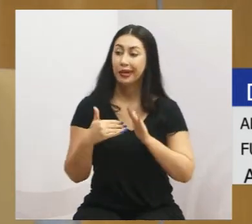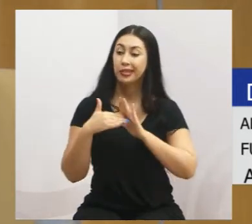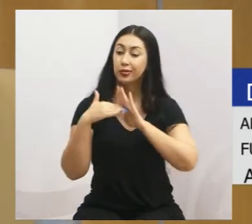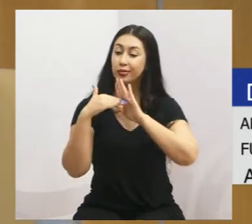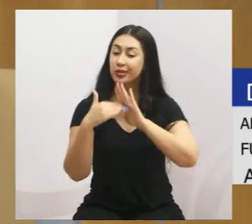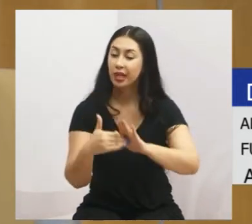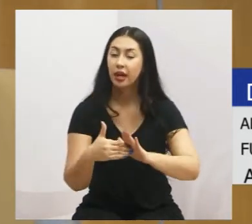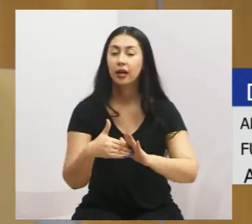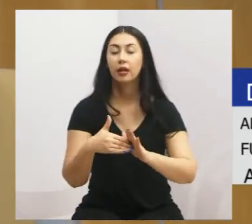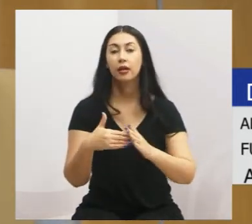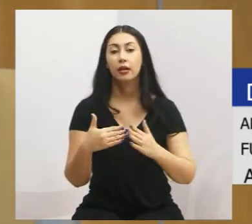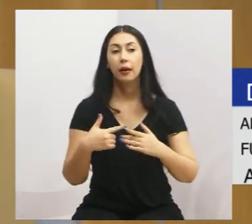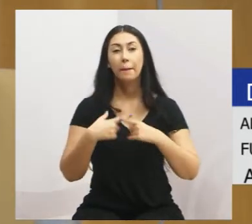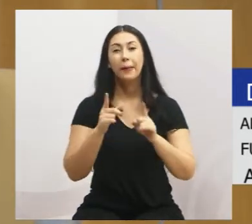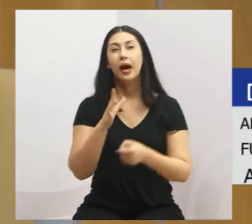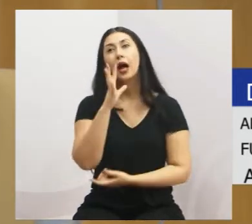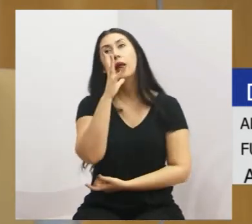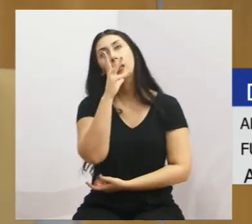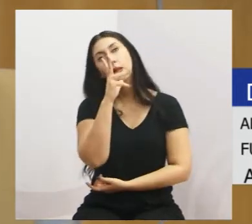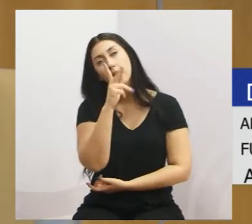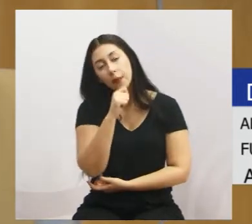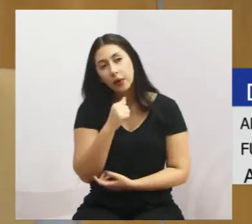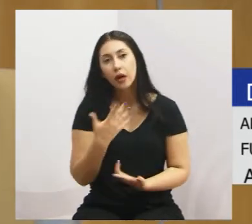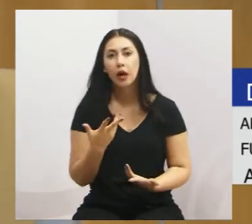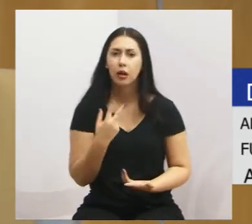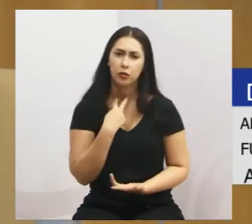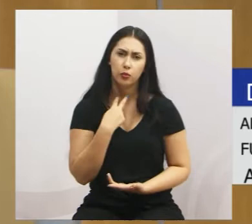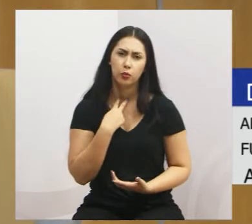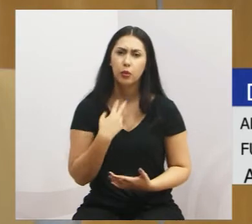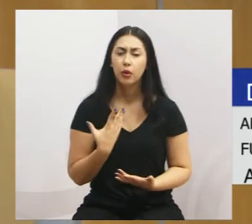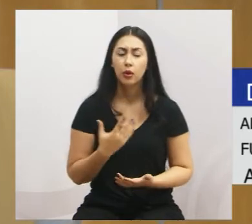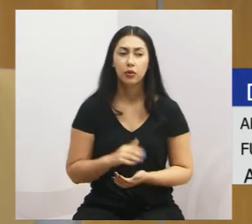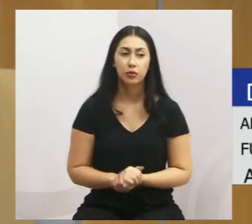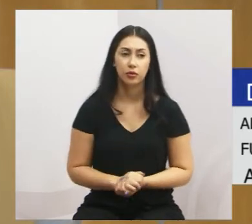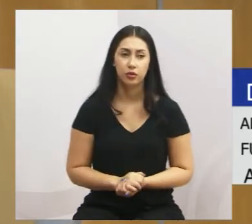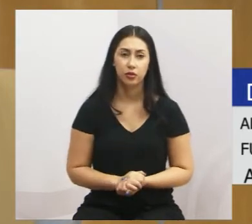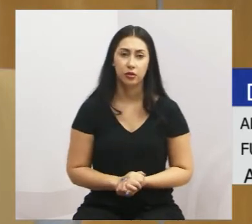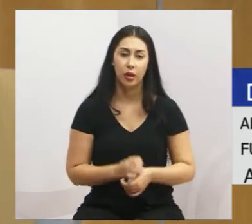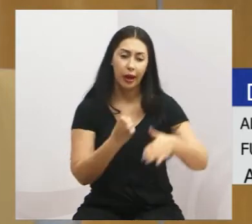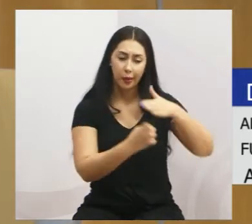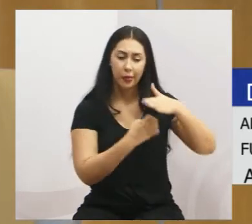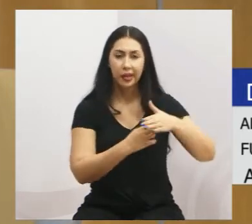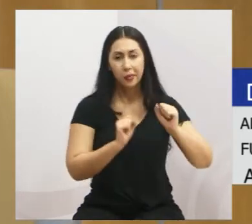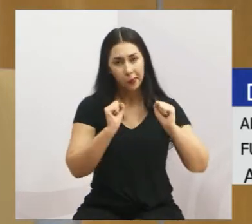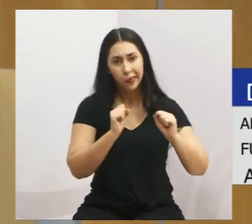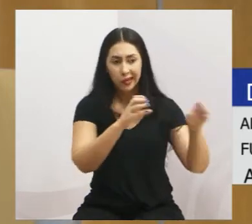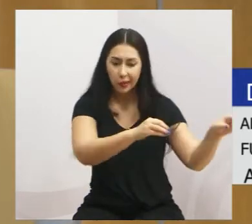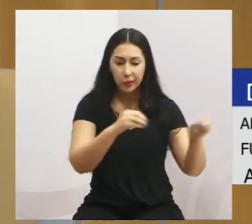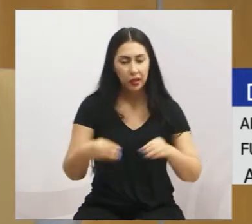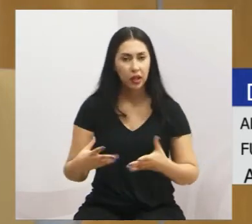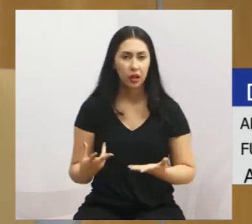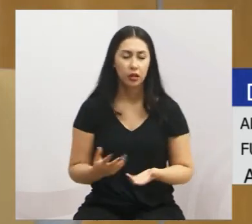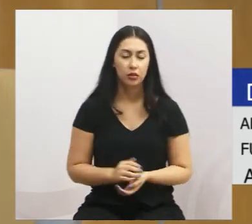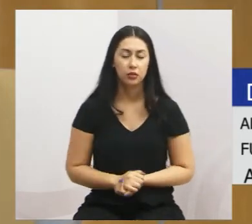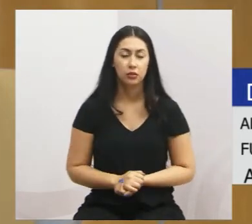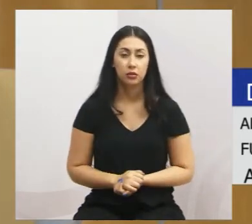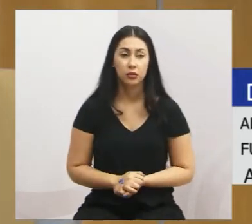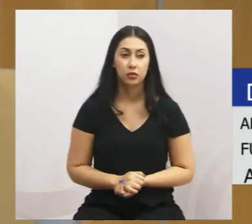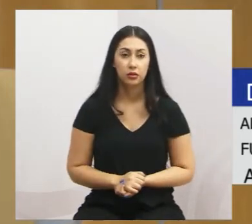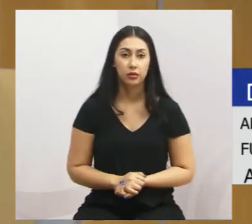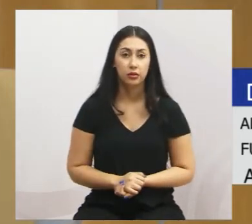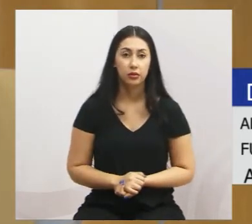para a cidade, demorar o tempo que leva para essa empresa começar a funcionar. Não